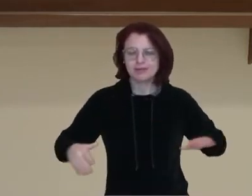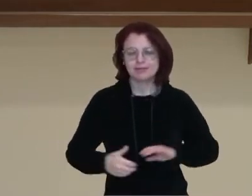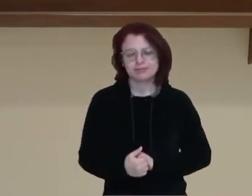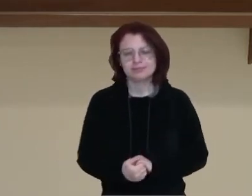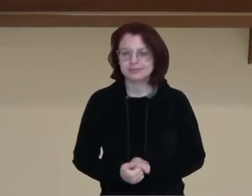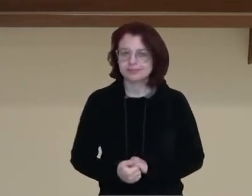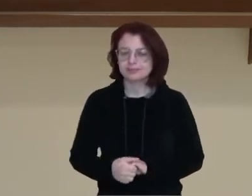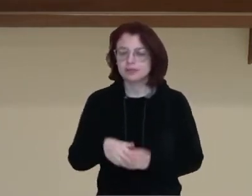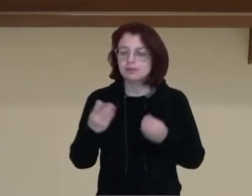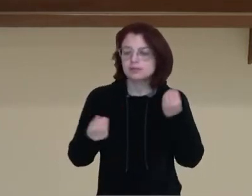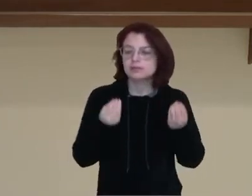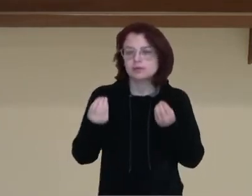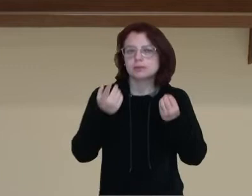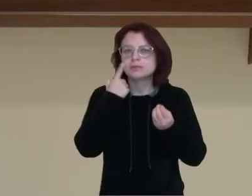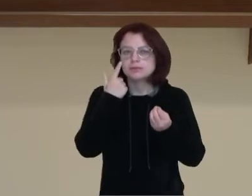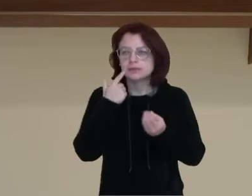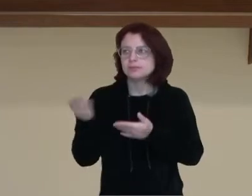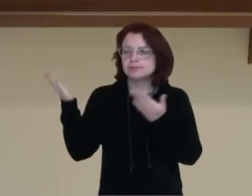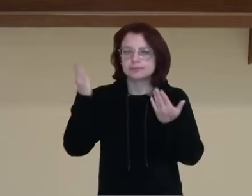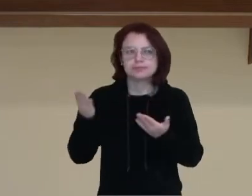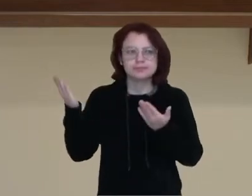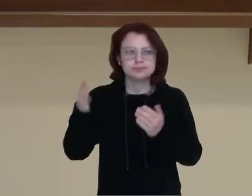persas afinal. Quem são eles,